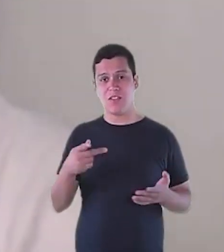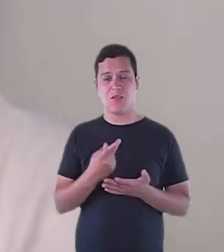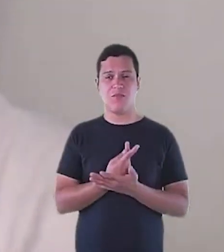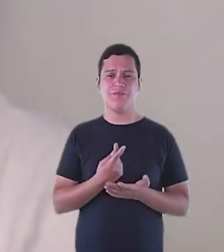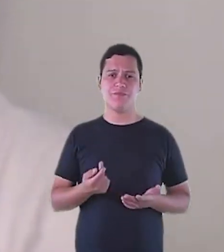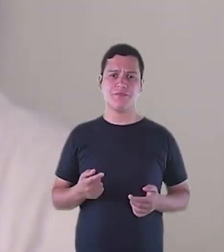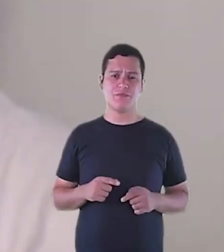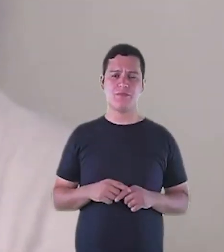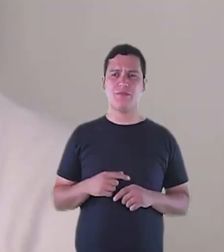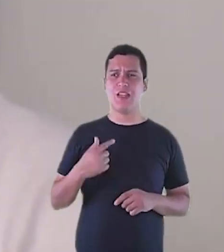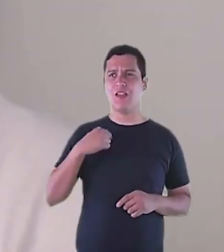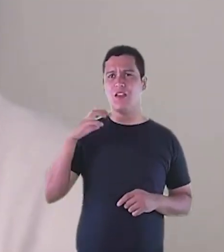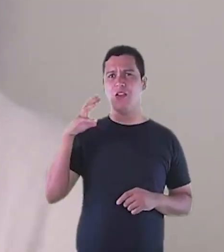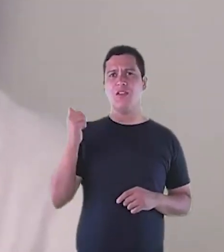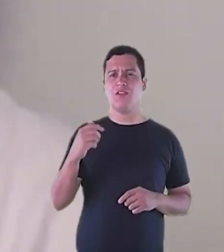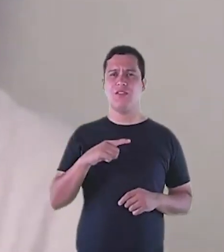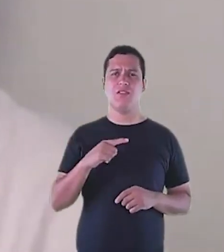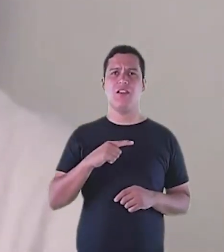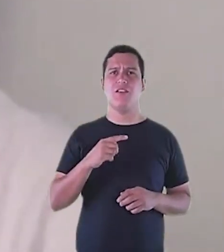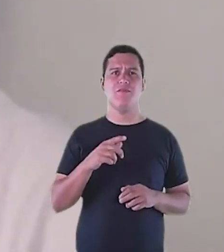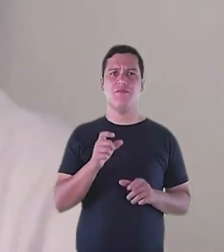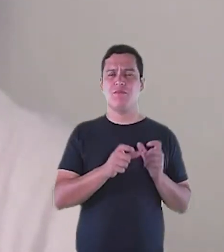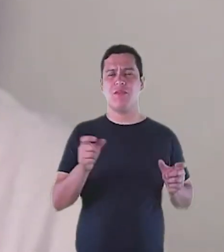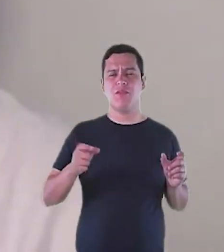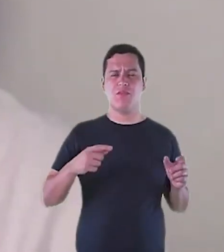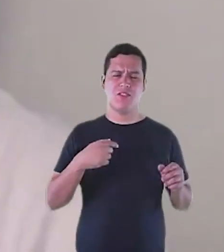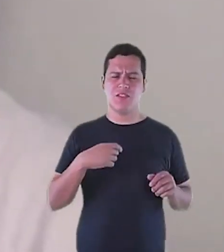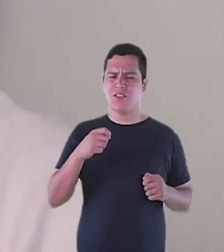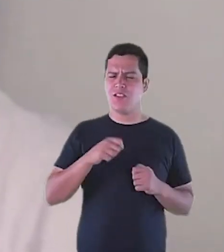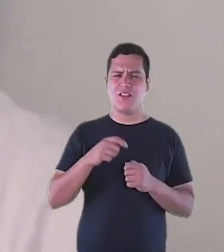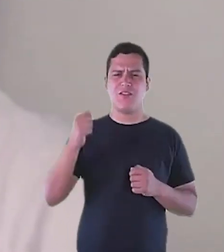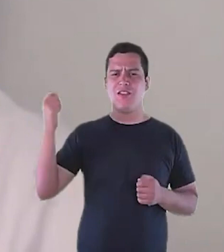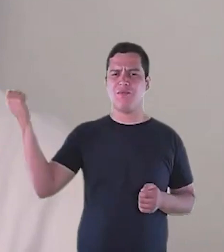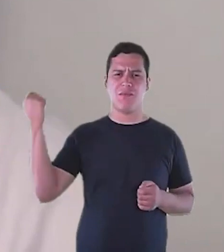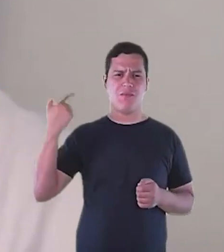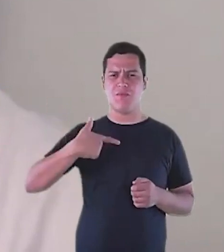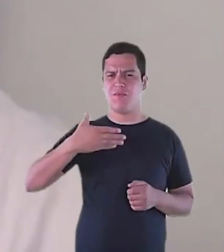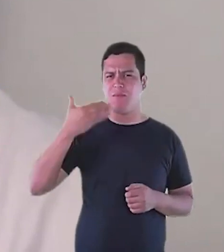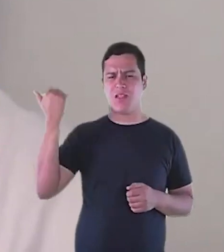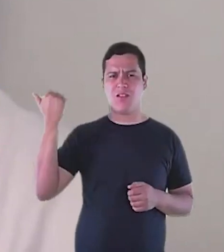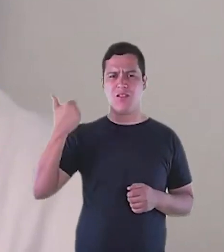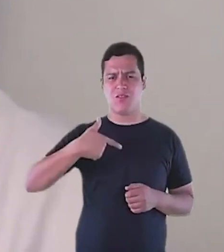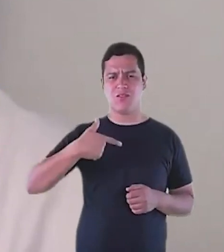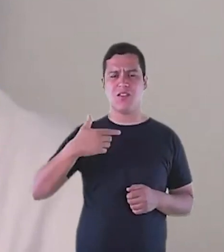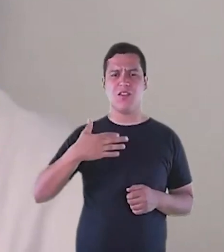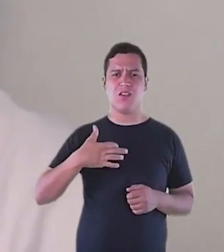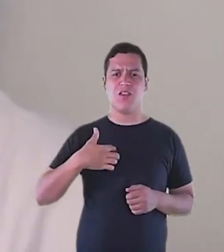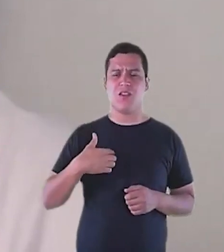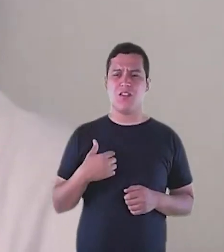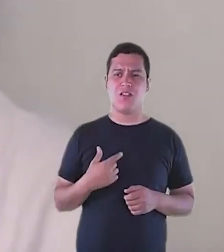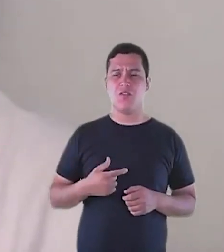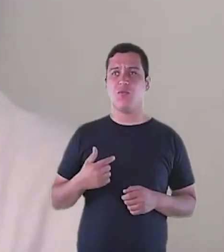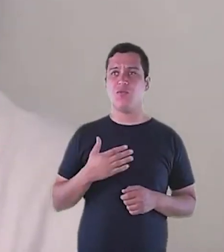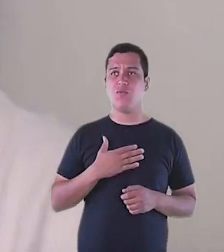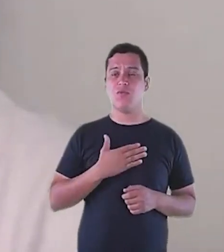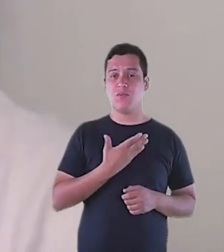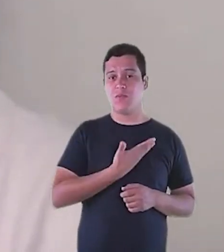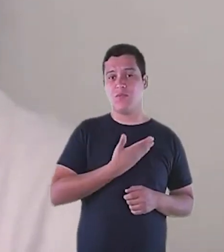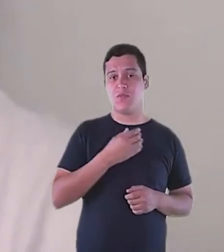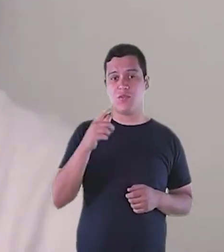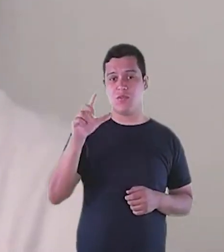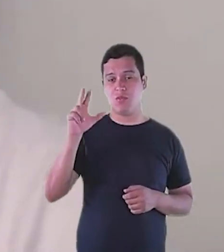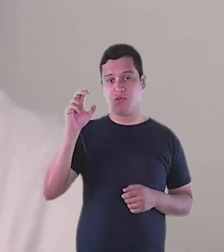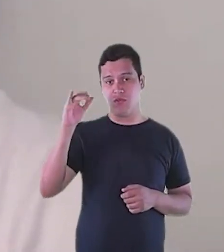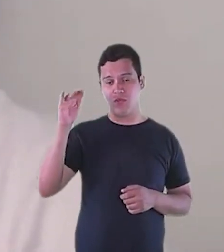né? O Lucas Figueiredo, meu amigo queridíssimo, lançou recentemente o livro Tiradentes, uma biografia maravilhosa. O